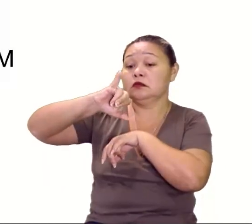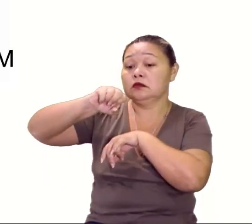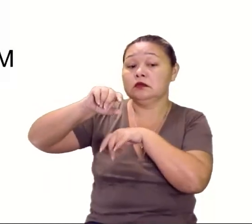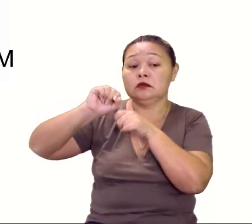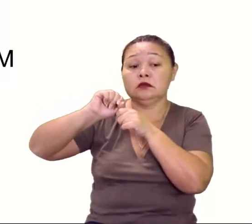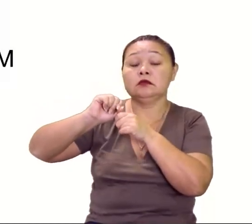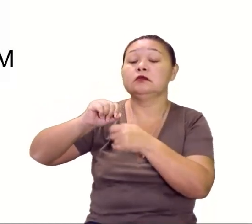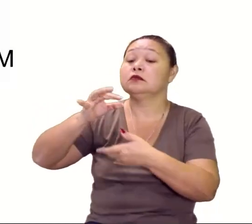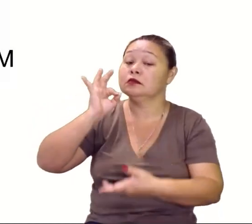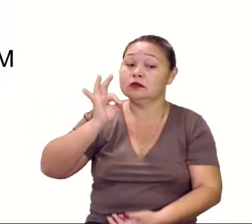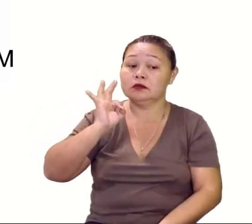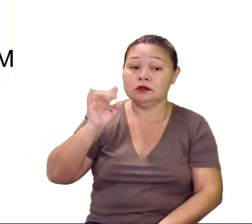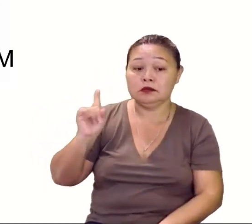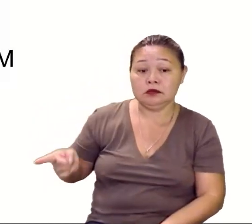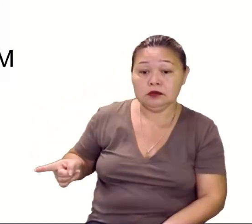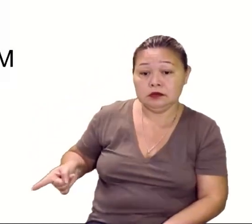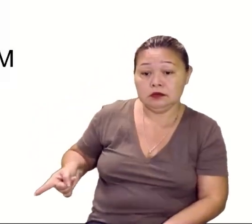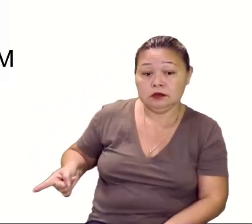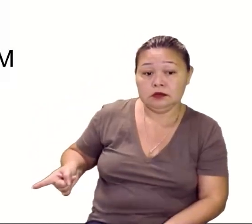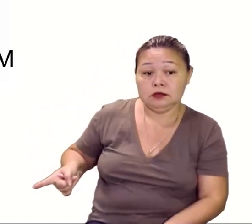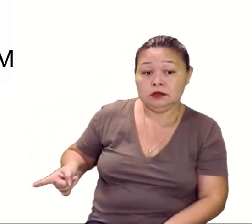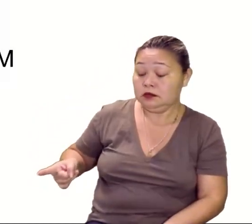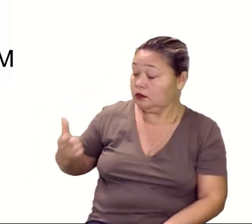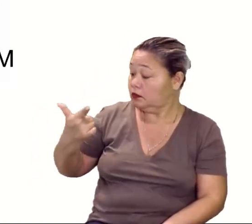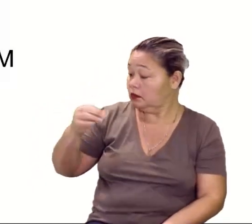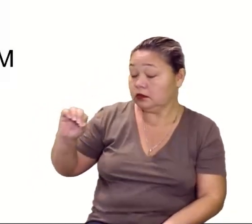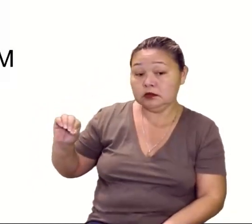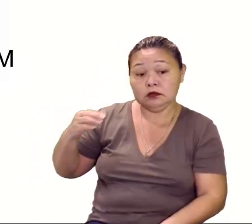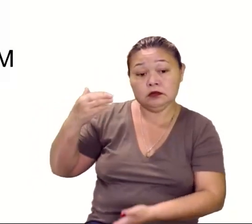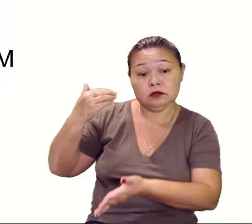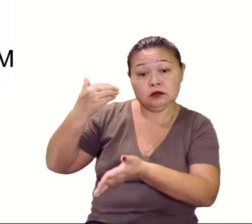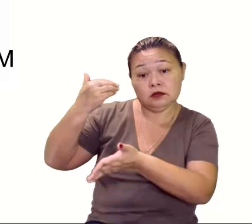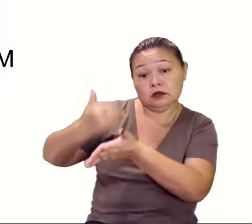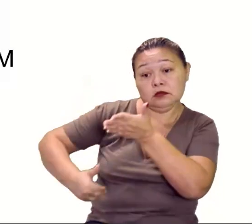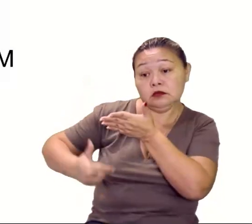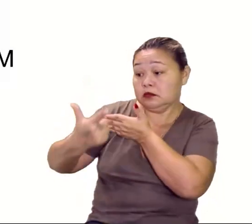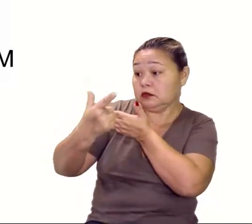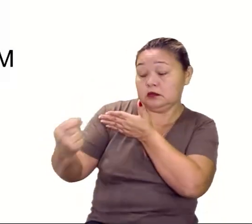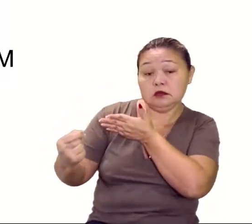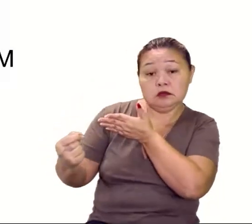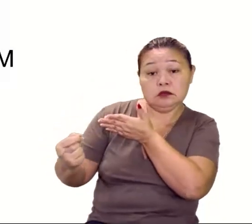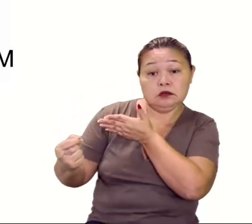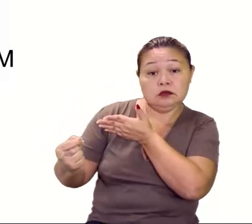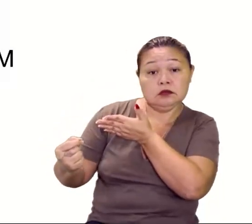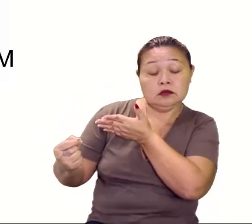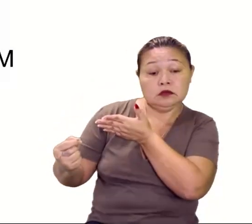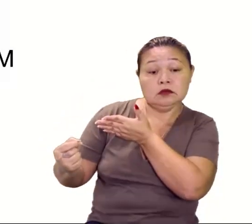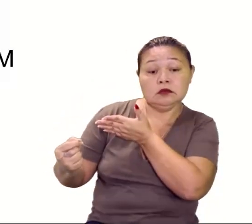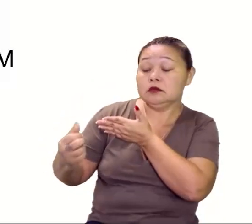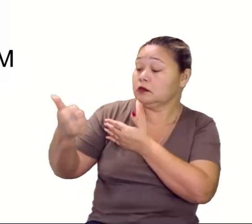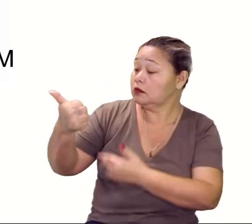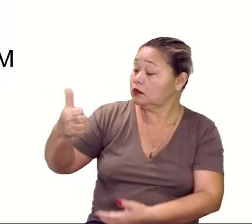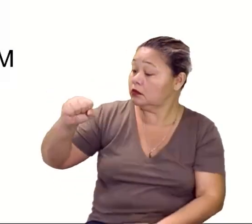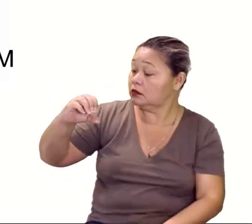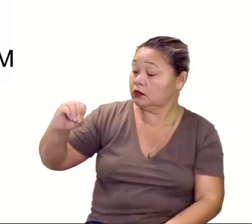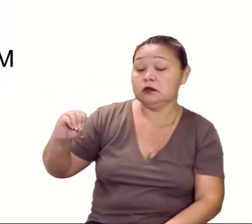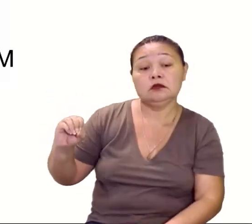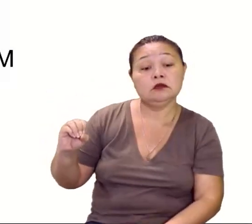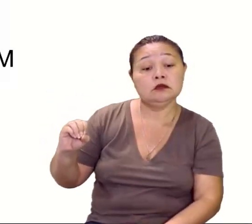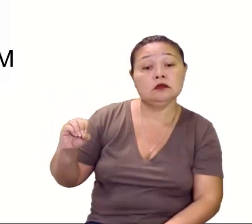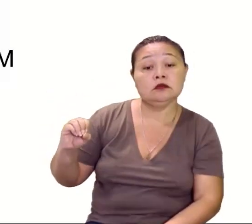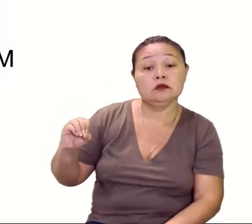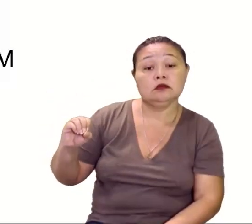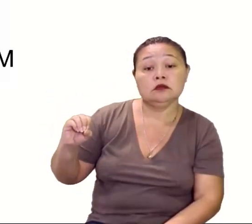vamos lá. Aqui. Aí. Isso aqui, ó. Soja e café, 200, mas eu tenho que descontar os 20 do centro, então fica